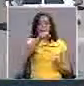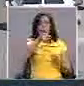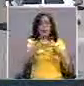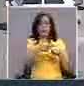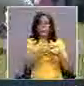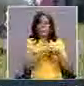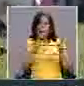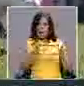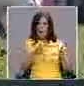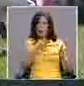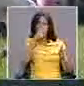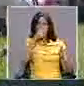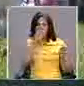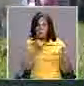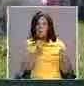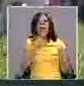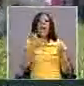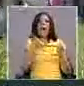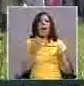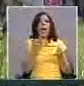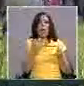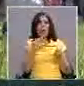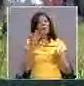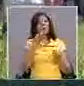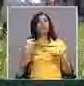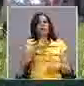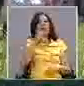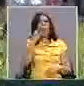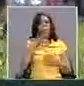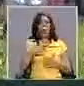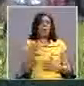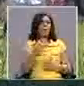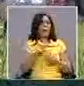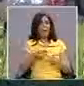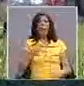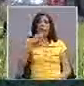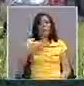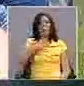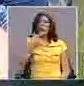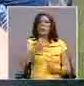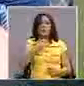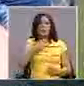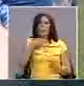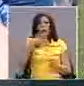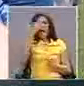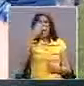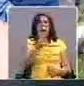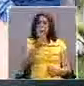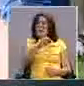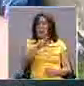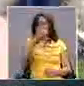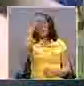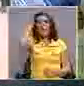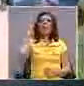e aguentar. No fim, o resultado é, de facto, o relaxe. Achei muito interessante. Sinceramente, não estávamos a conseguir concentrar-nos muito bem e